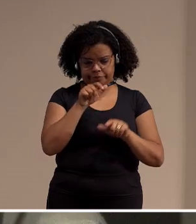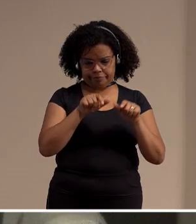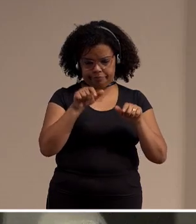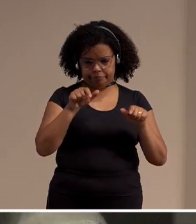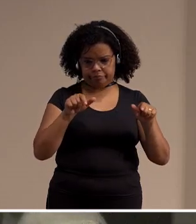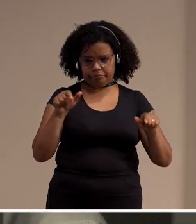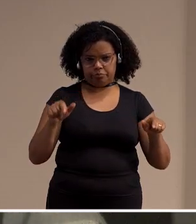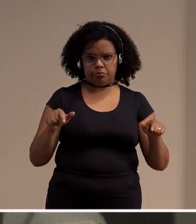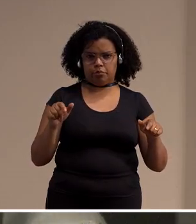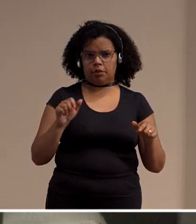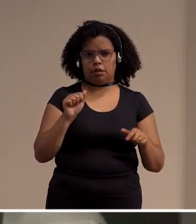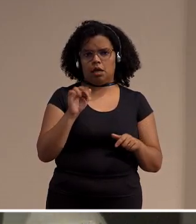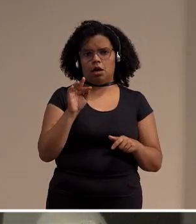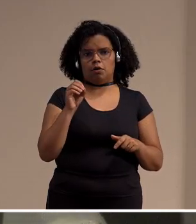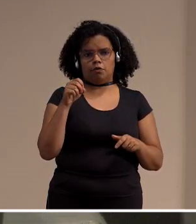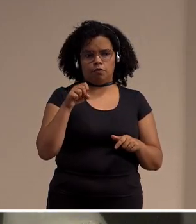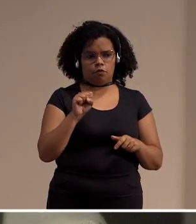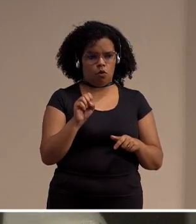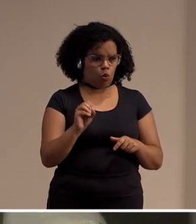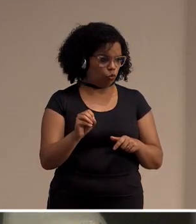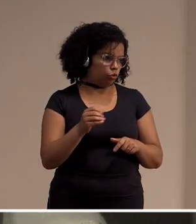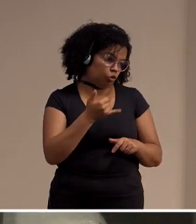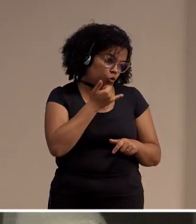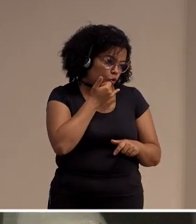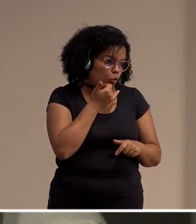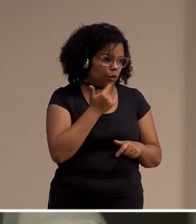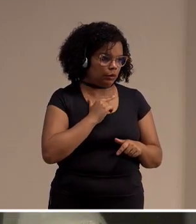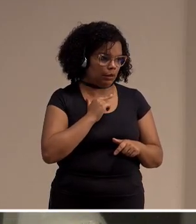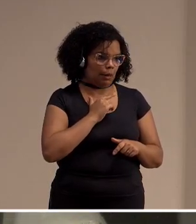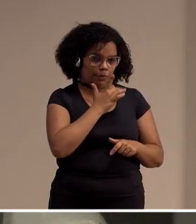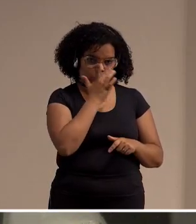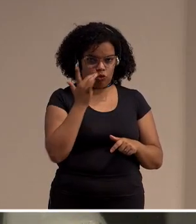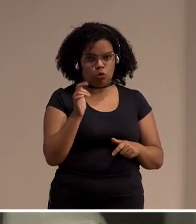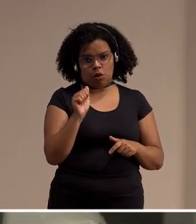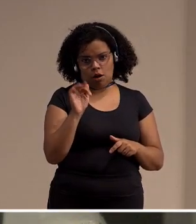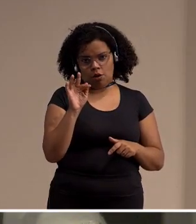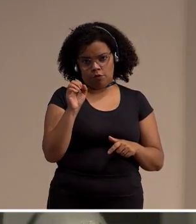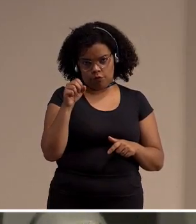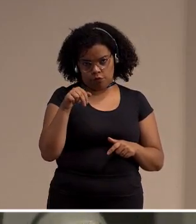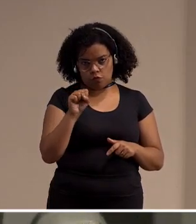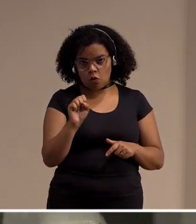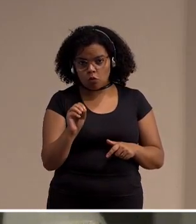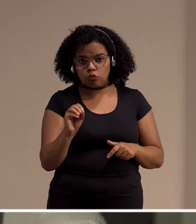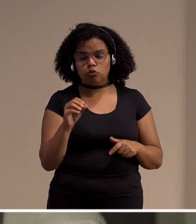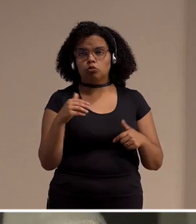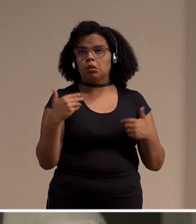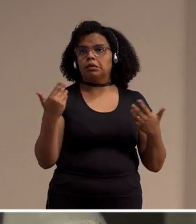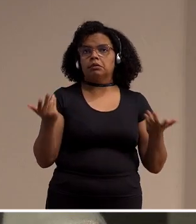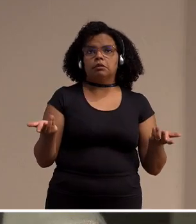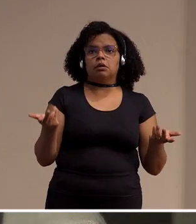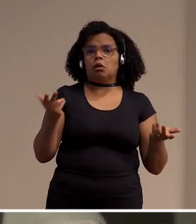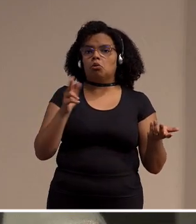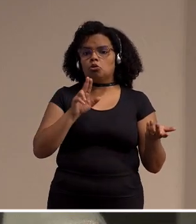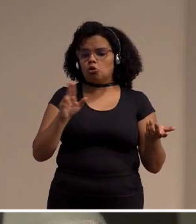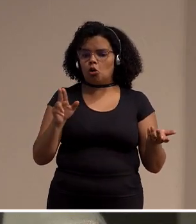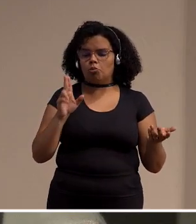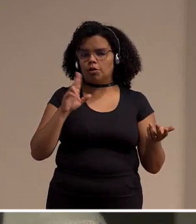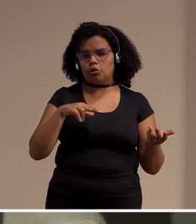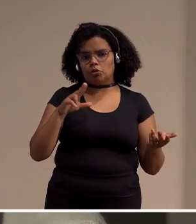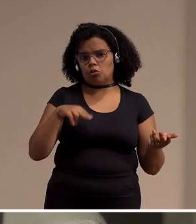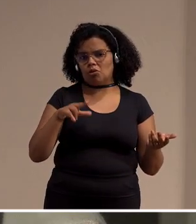botar o nome de Afonso num personagem. Desculpe se tiver algum Afonso na plateia, mas acho que o nome ele nunca